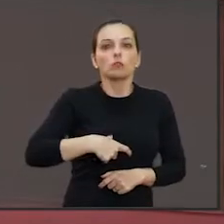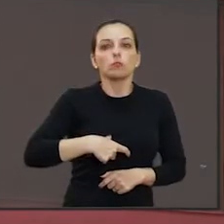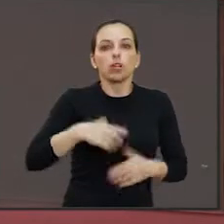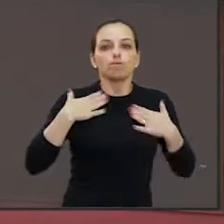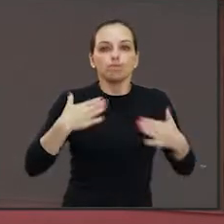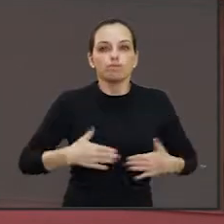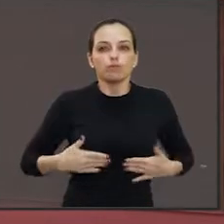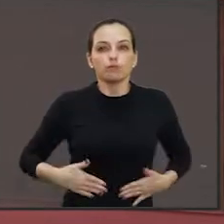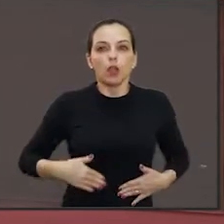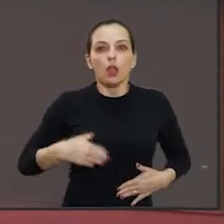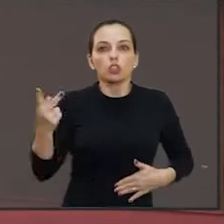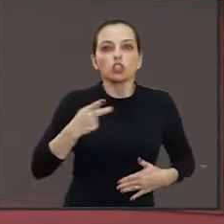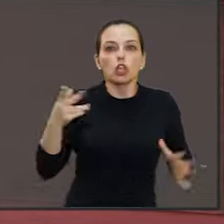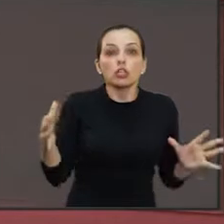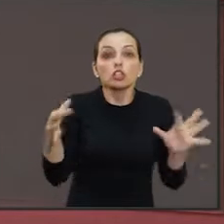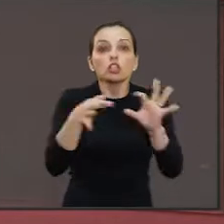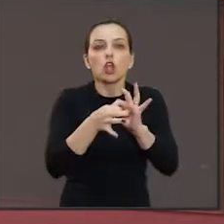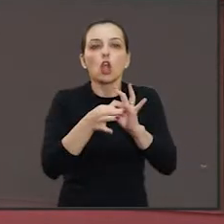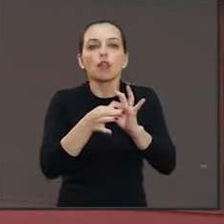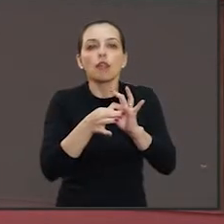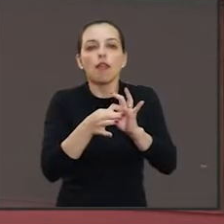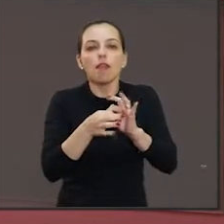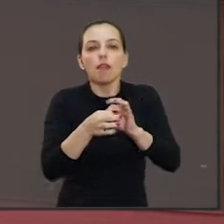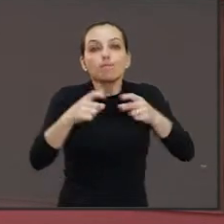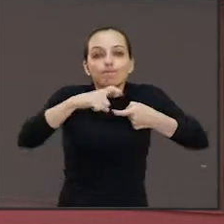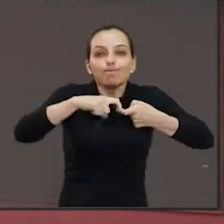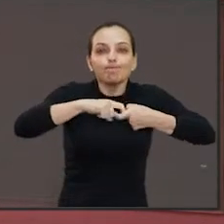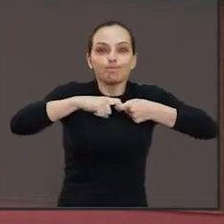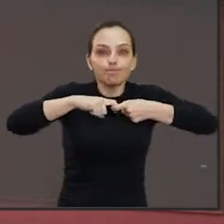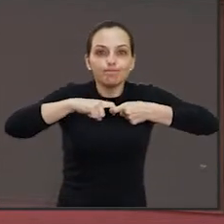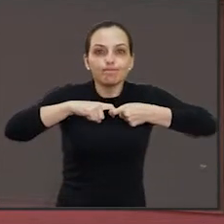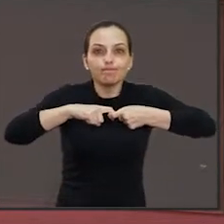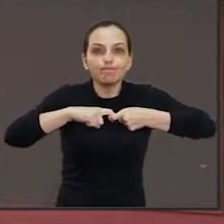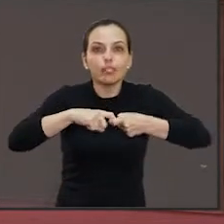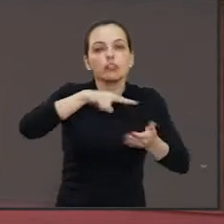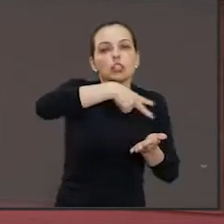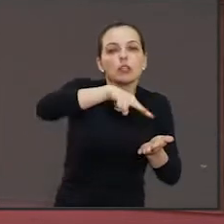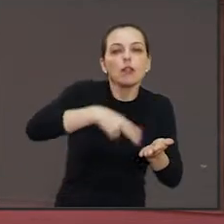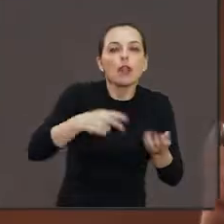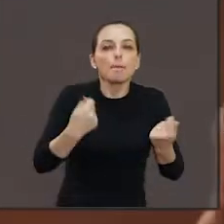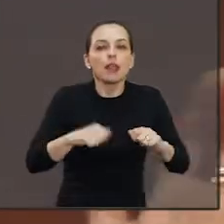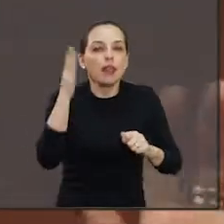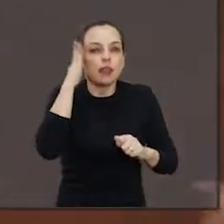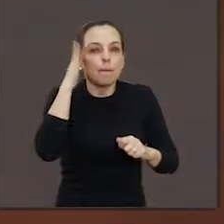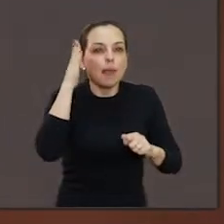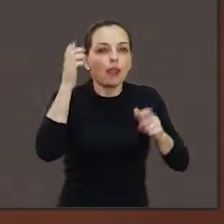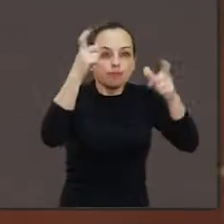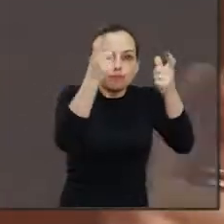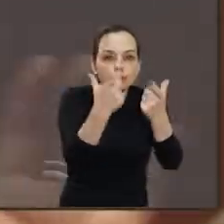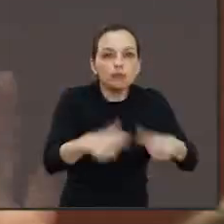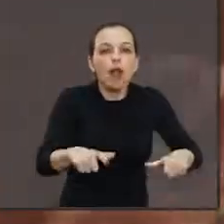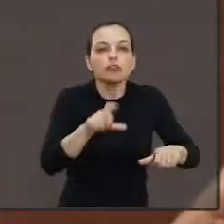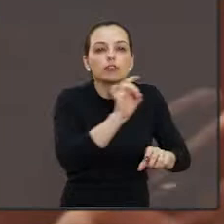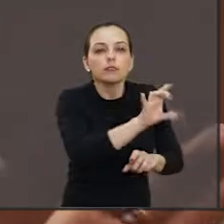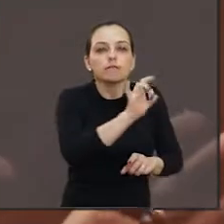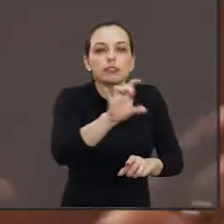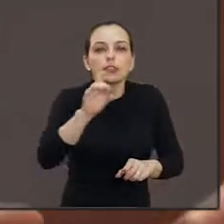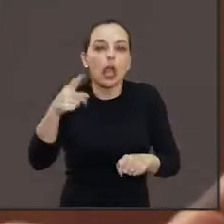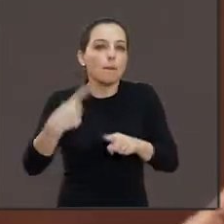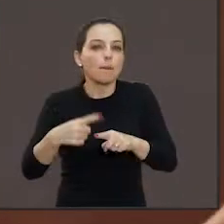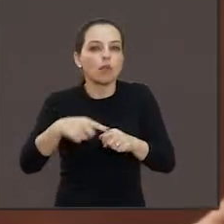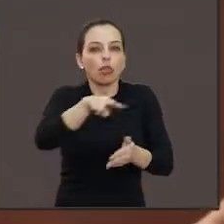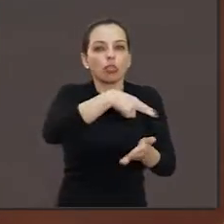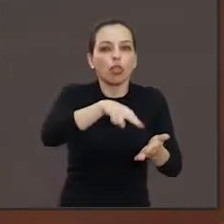outro está, qual é a extensão da mão que ele vai fazer para você, como ele vai te pegar e te levantar, como a outra bailarina vai se portar no